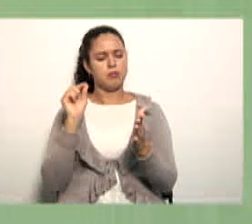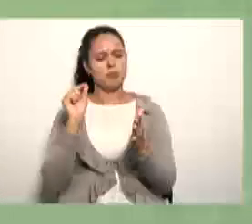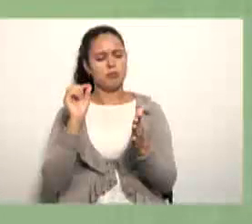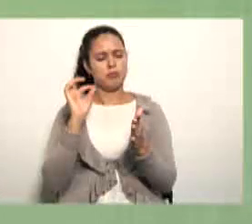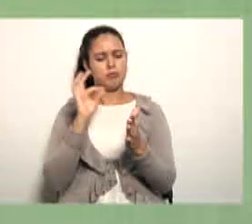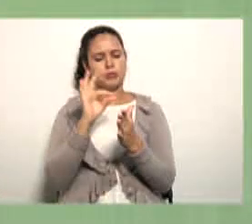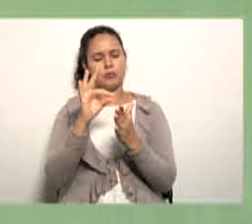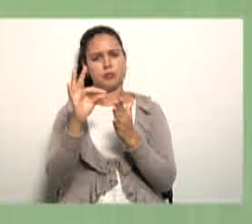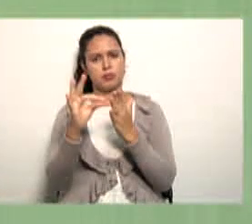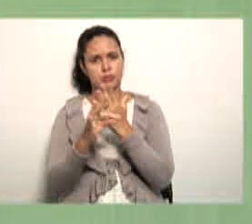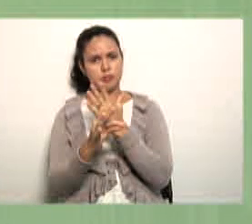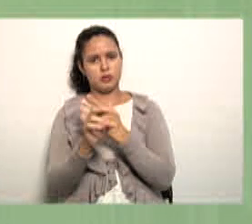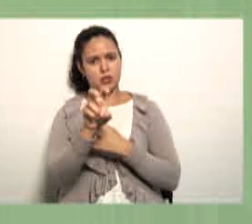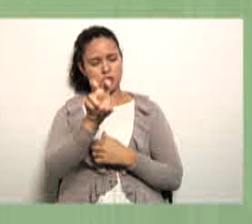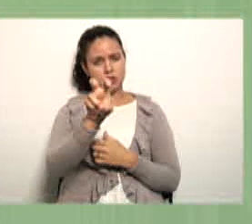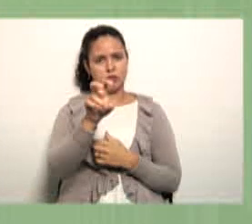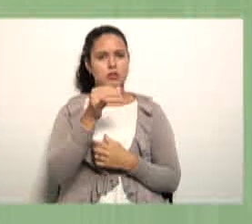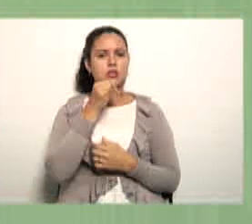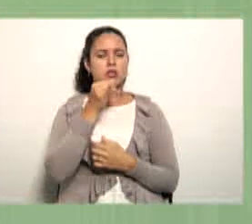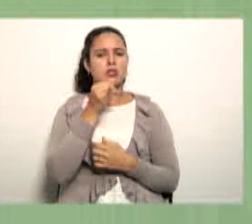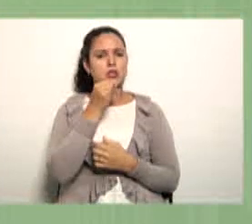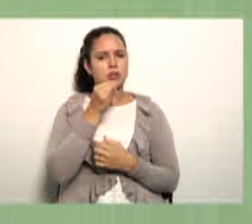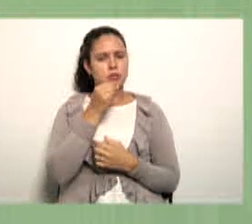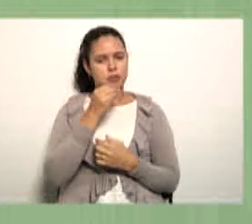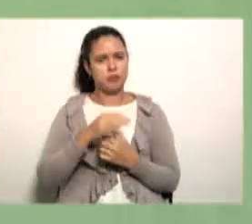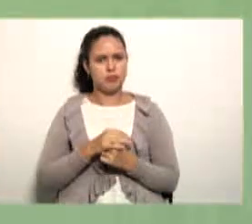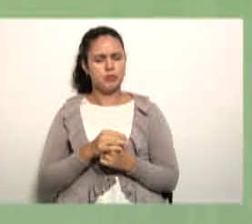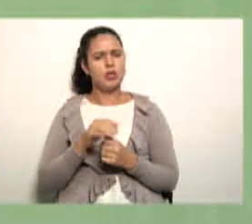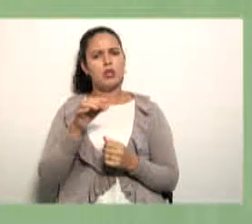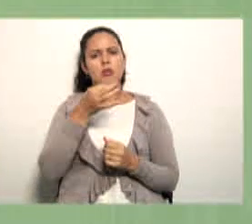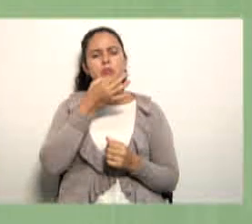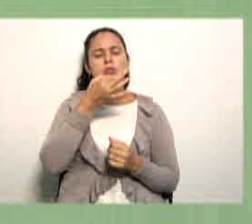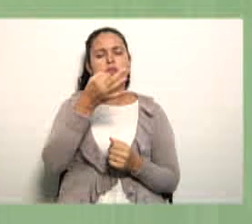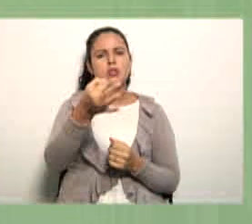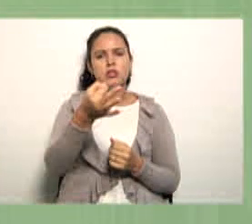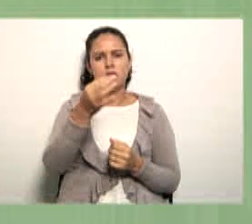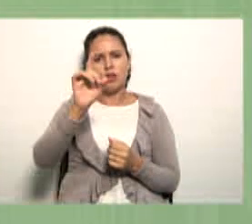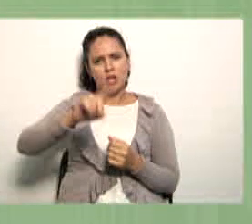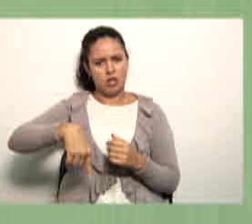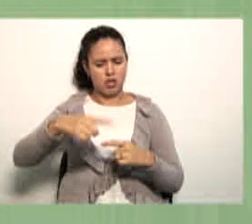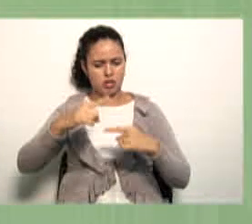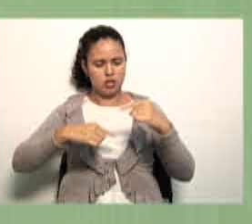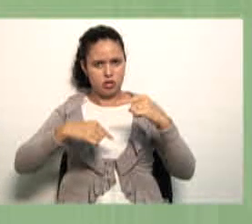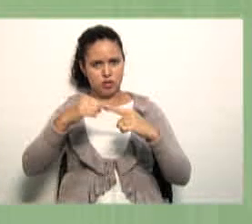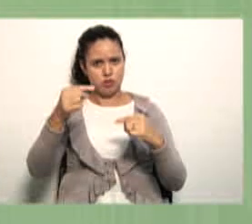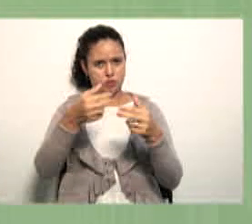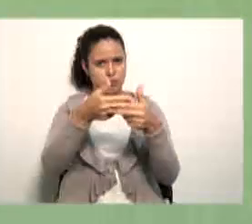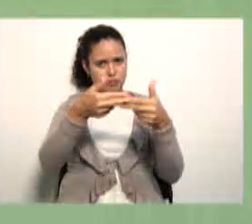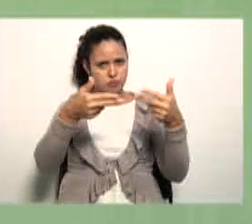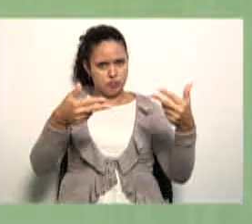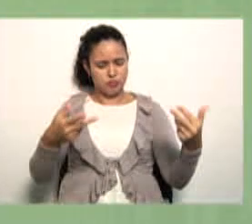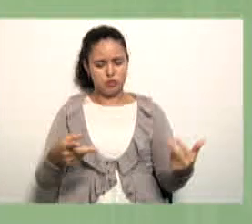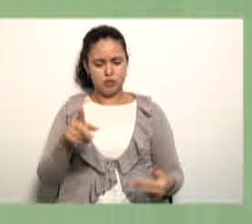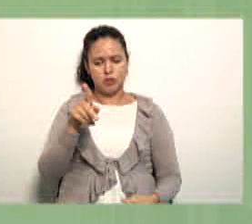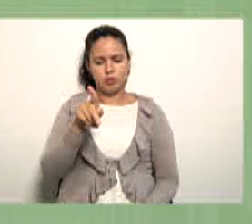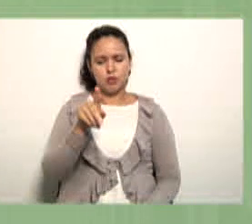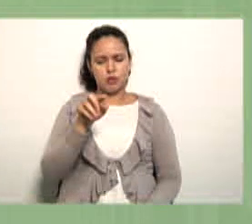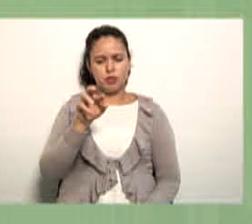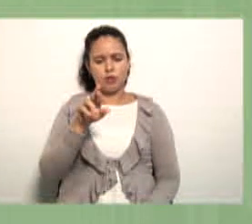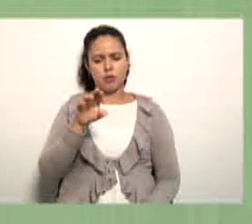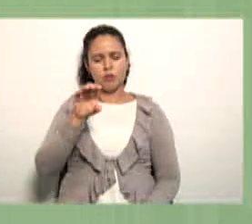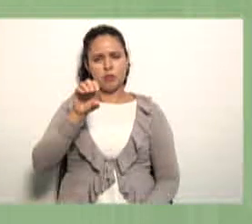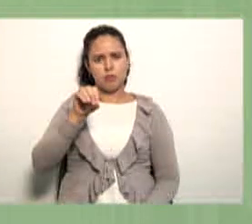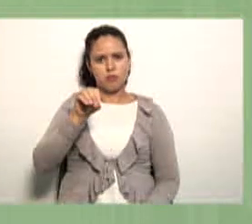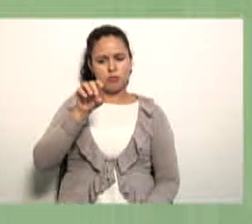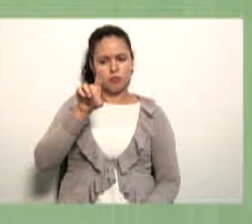são realmente escassos? Então, para responder essa pergunta, a gente tem que entender o que são recursos produtivos. A ideia é que